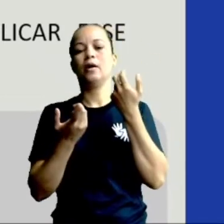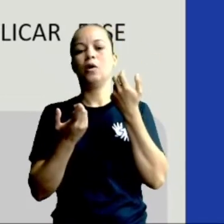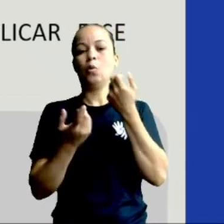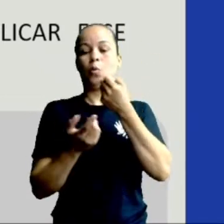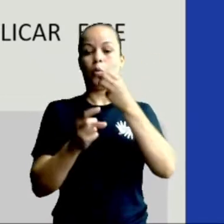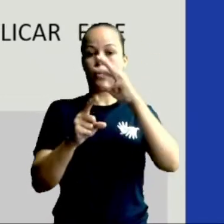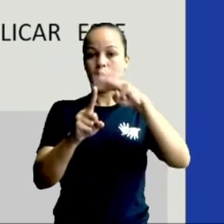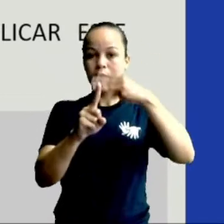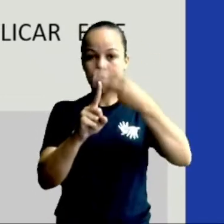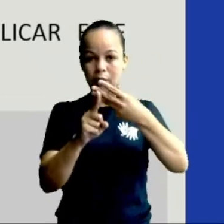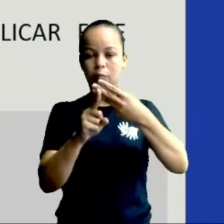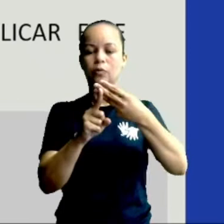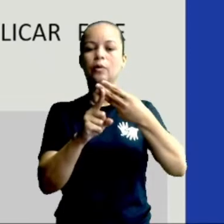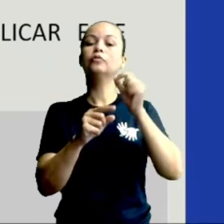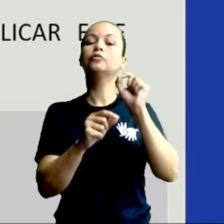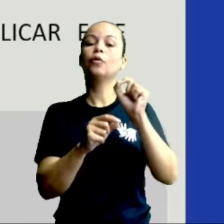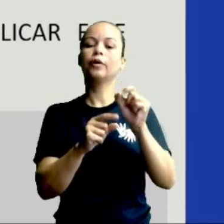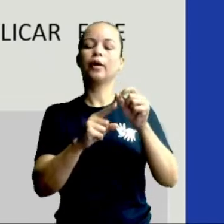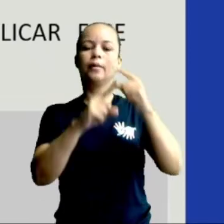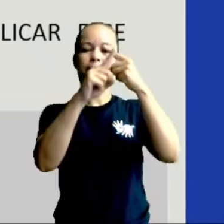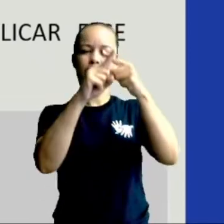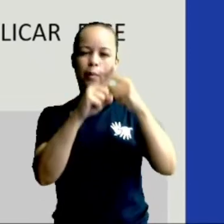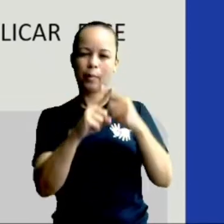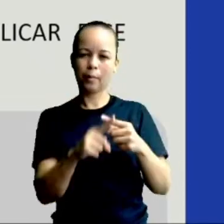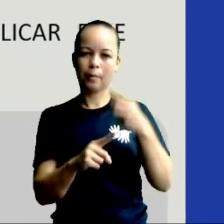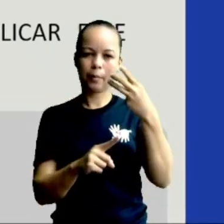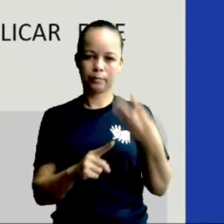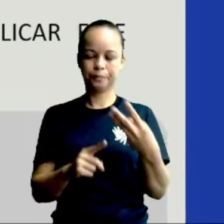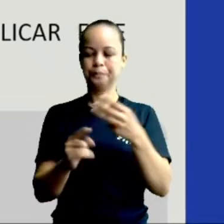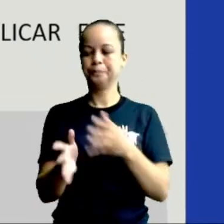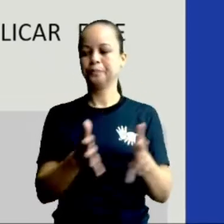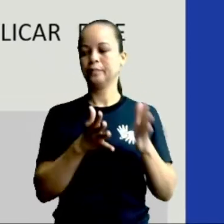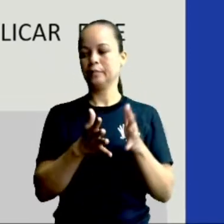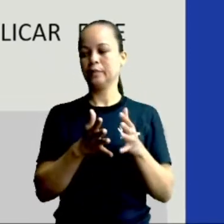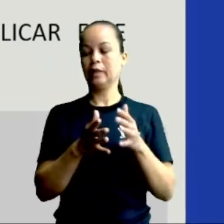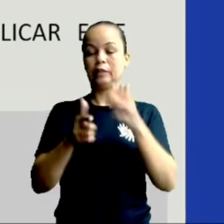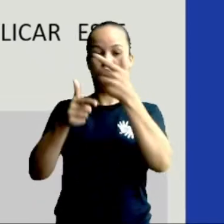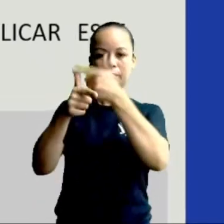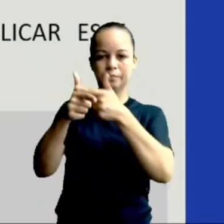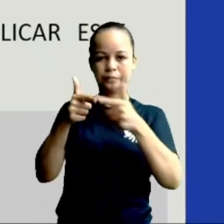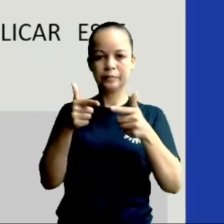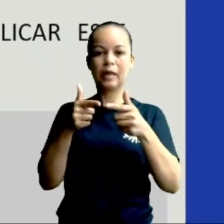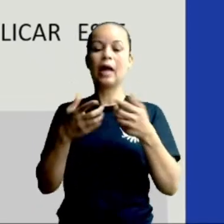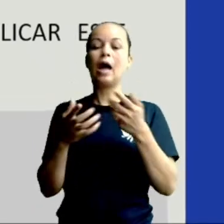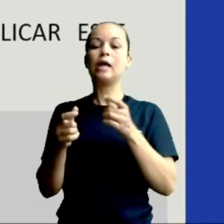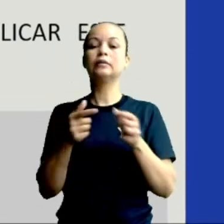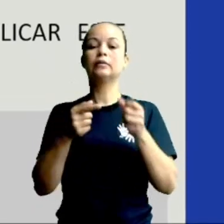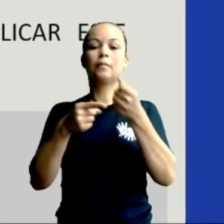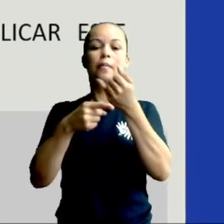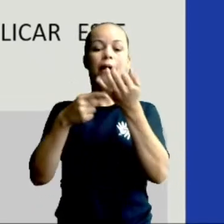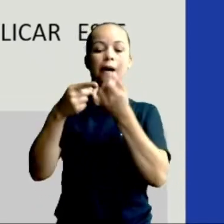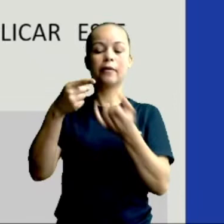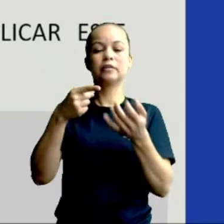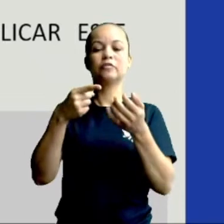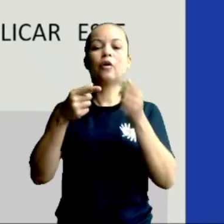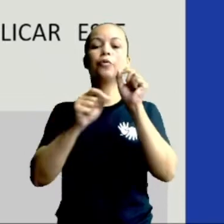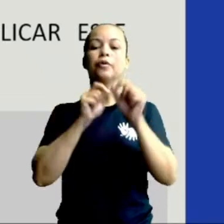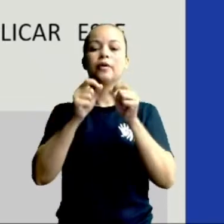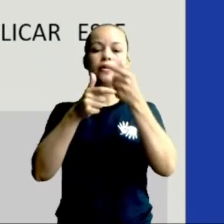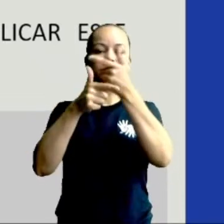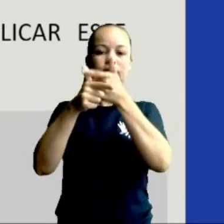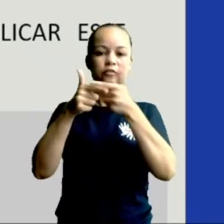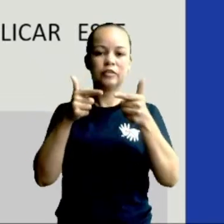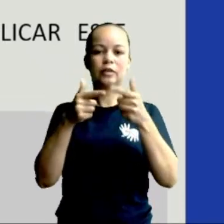a terça parte, aí vai para a relação de divisão. A terça parte, ou 1/3 de um